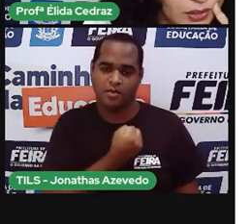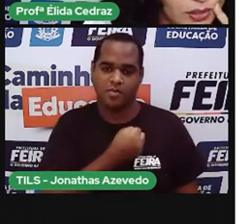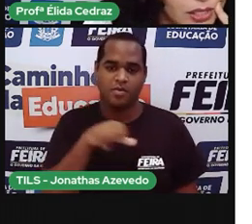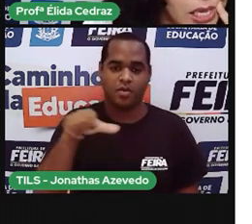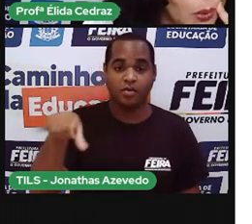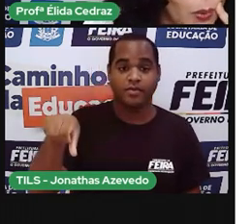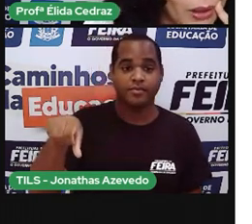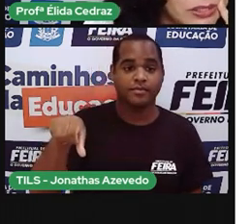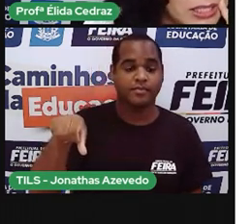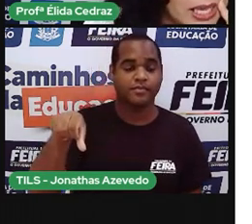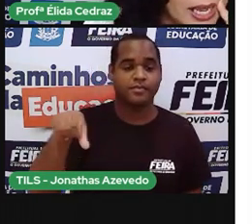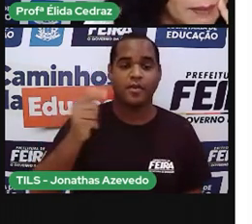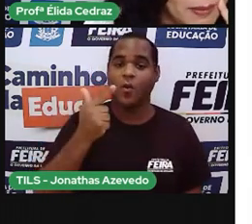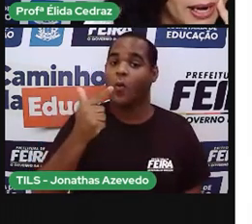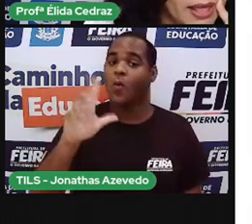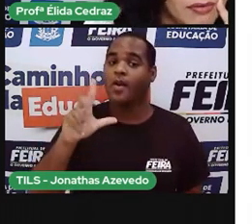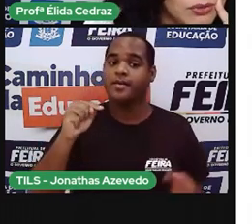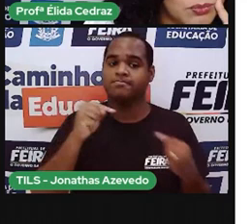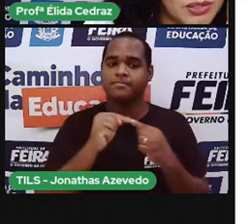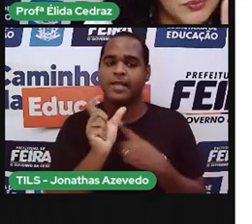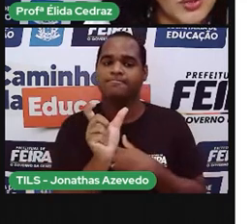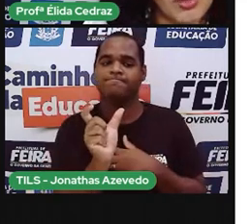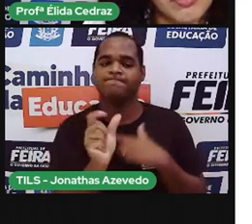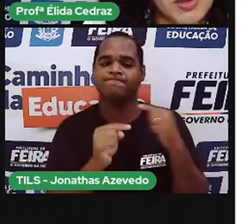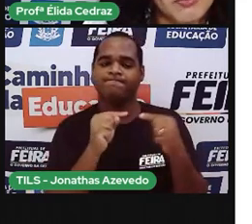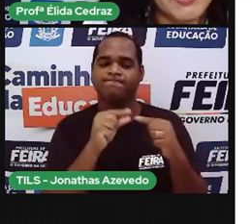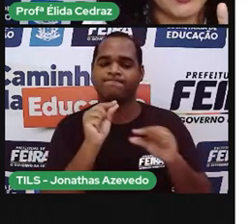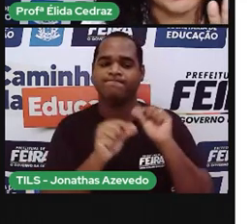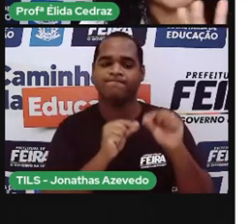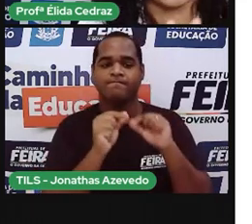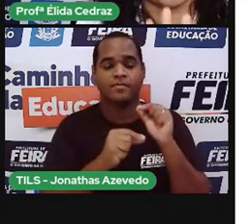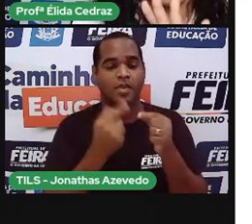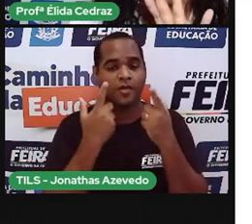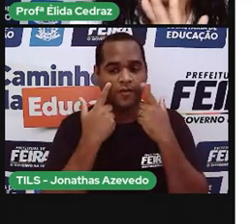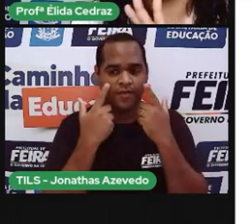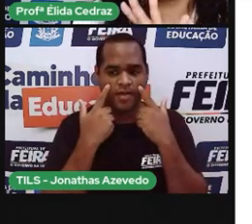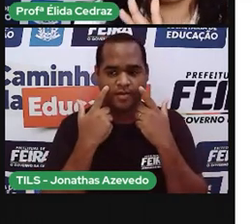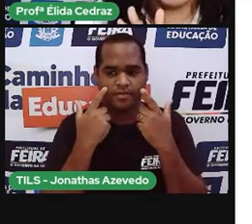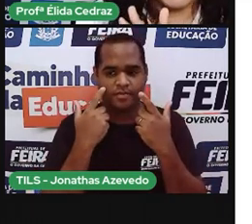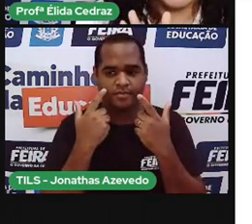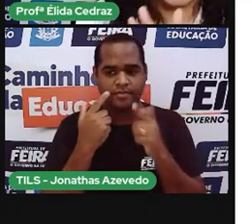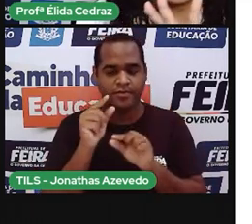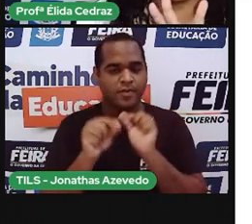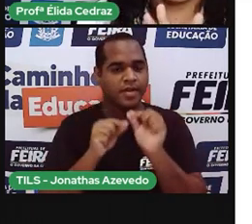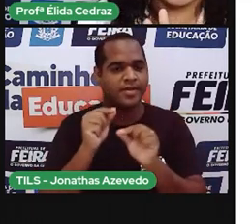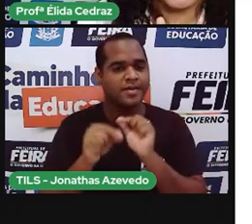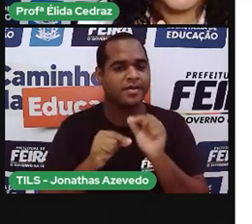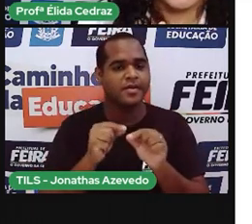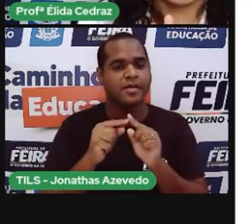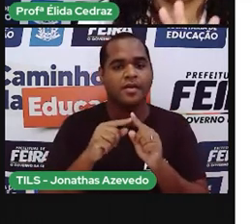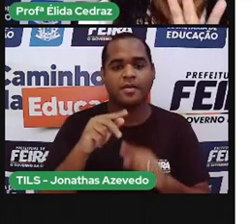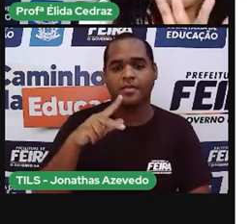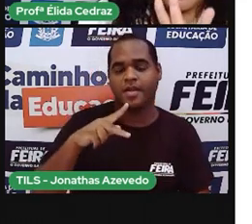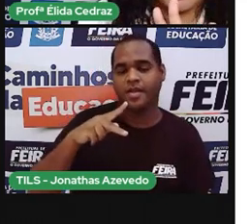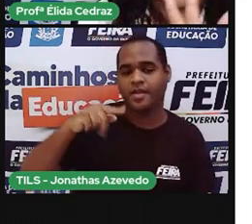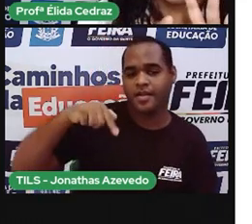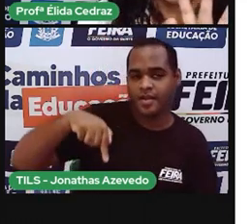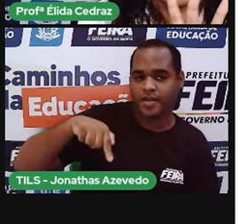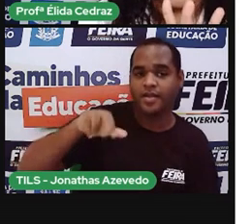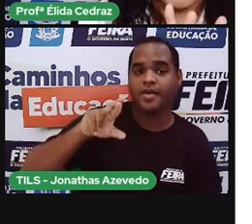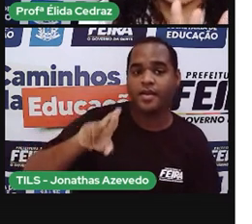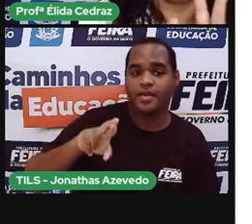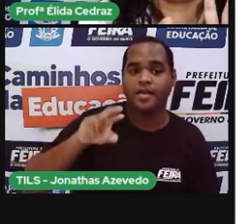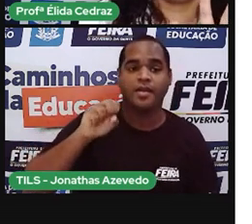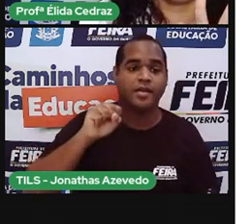nove qual será a palavra numero 9 vamos ver olha só p q